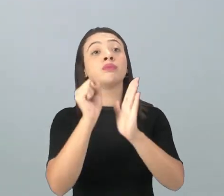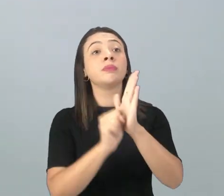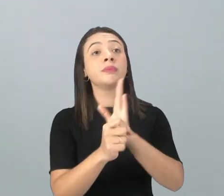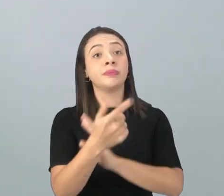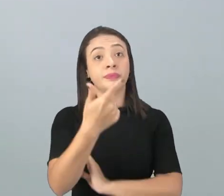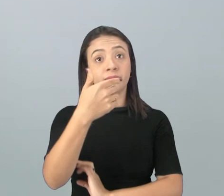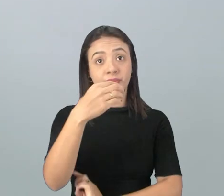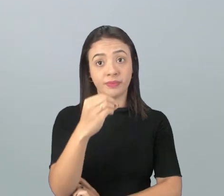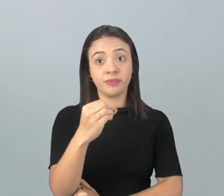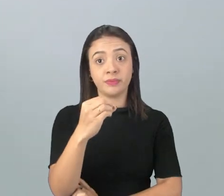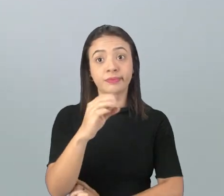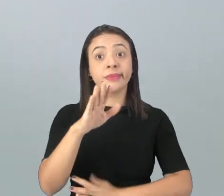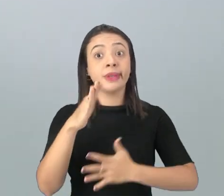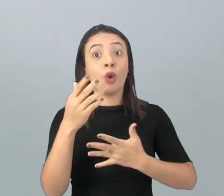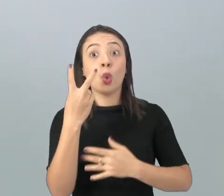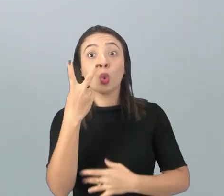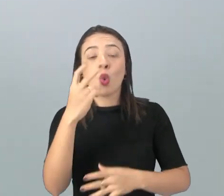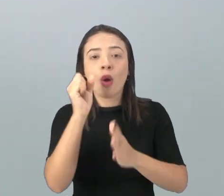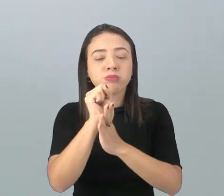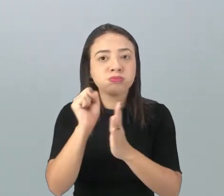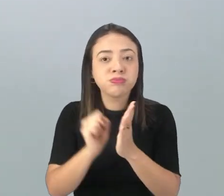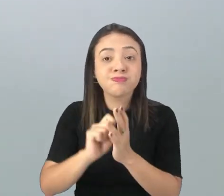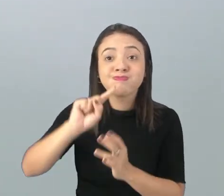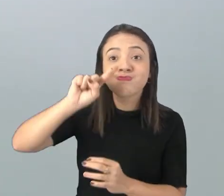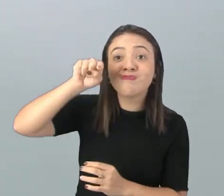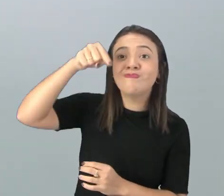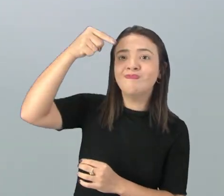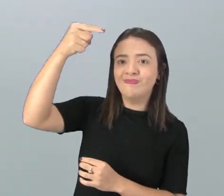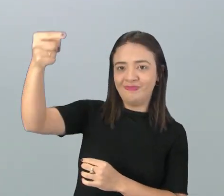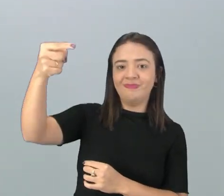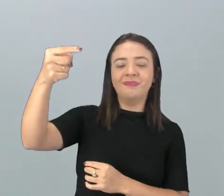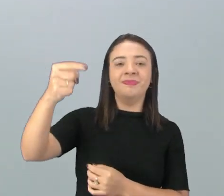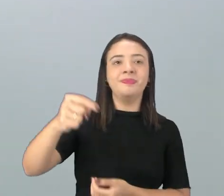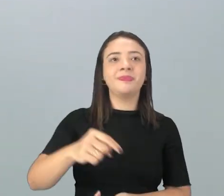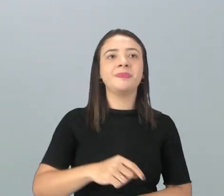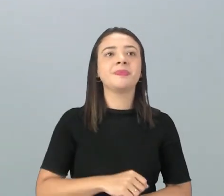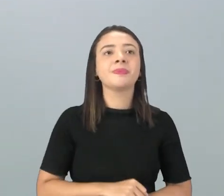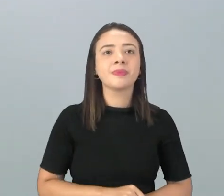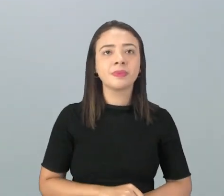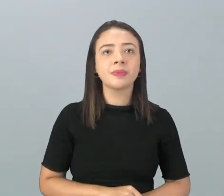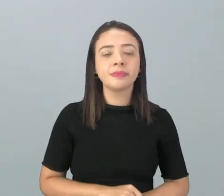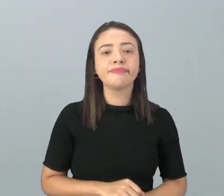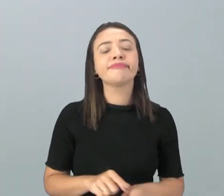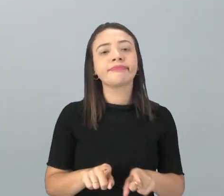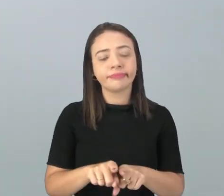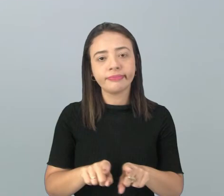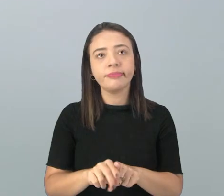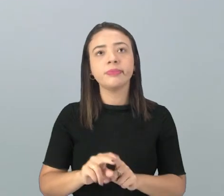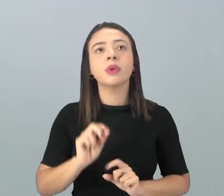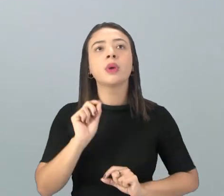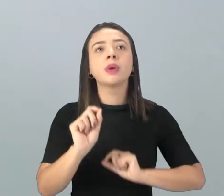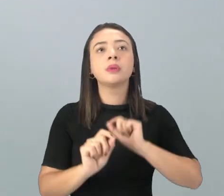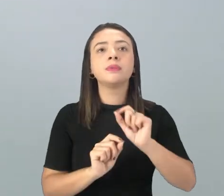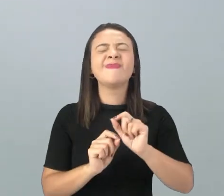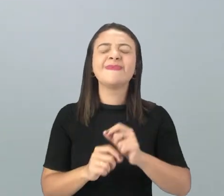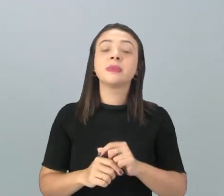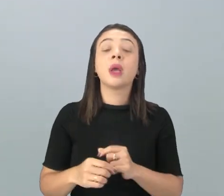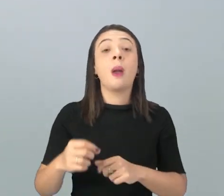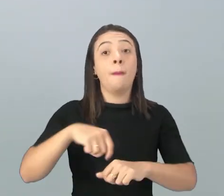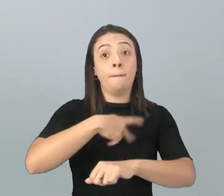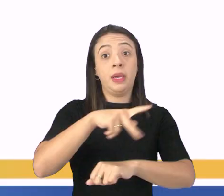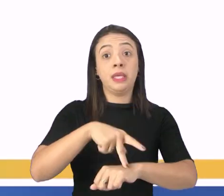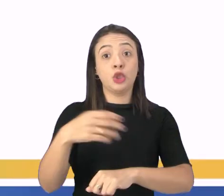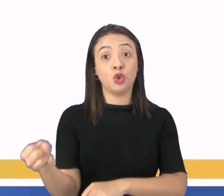eu disse 2 séculos depois, 200 anos depois aproximadamente. Também chamados de novos